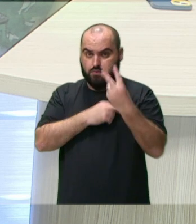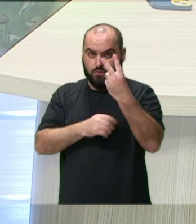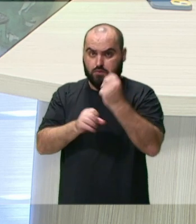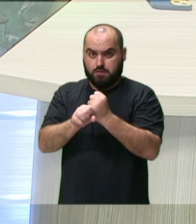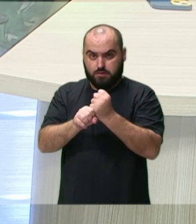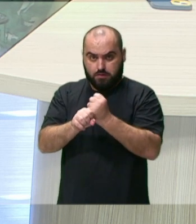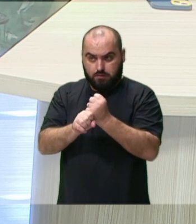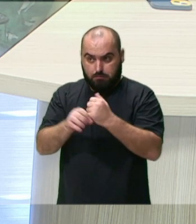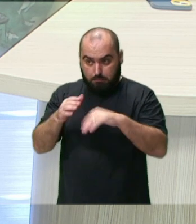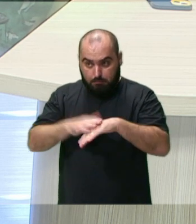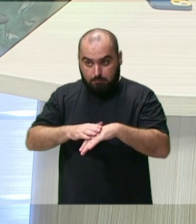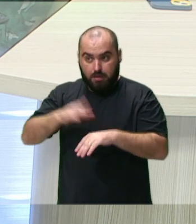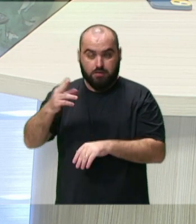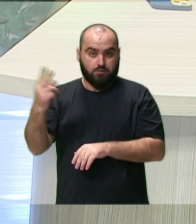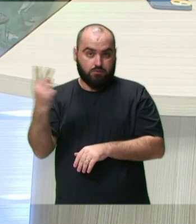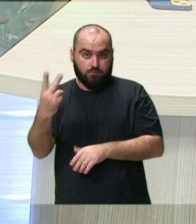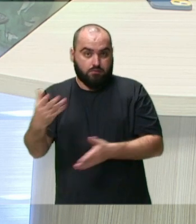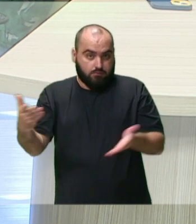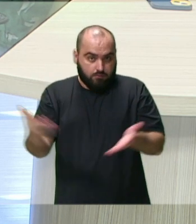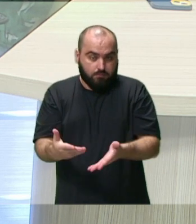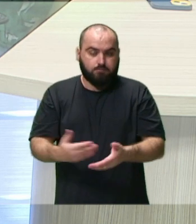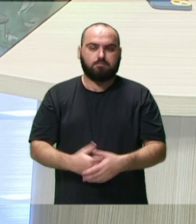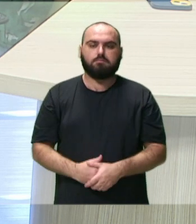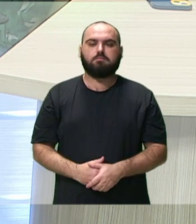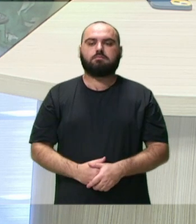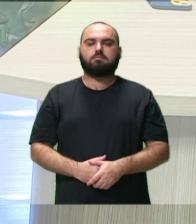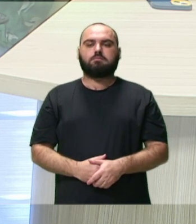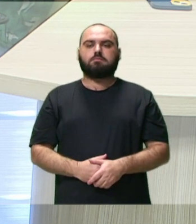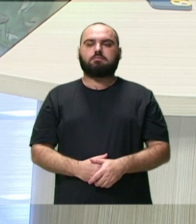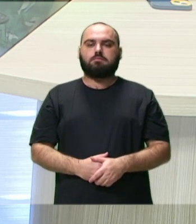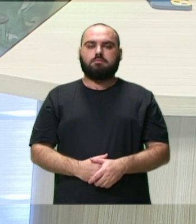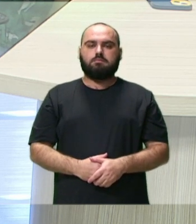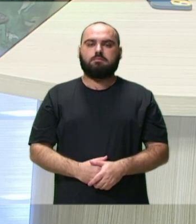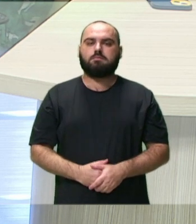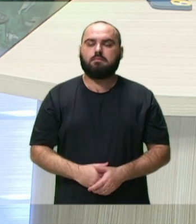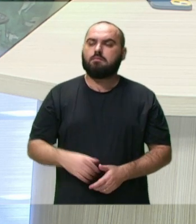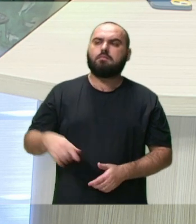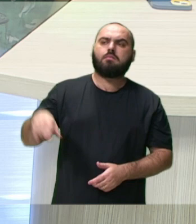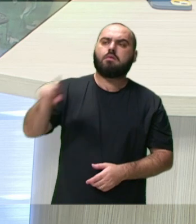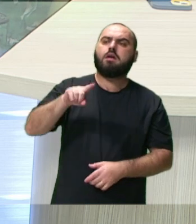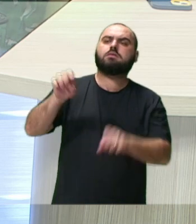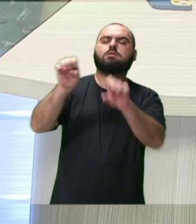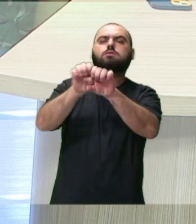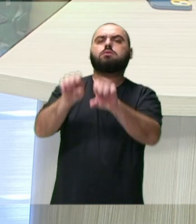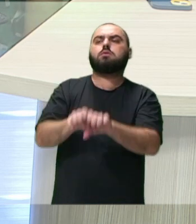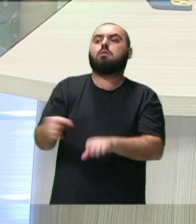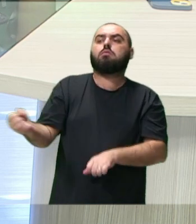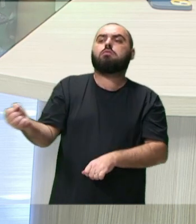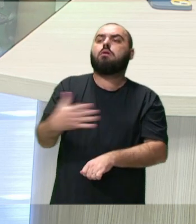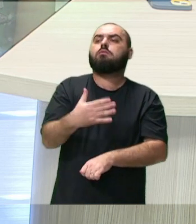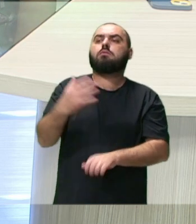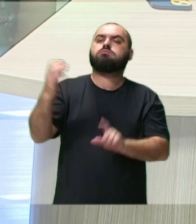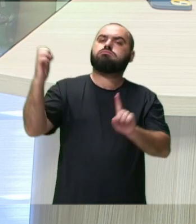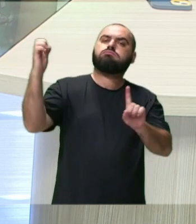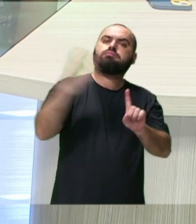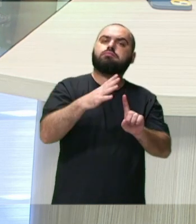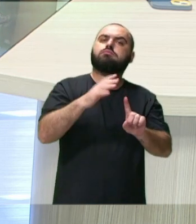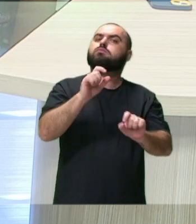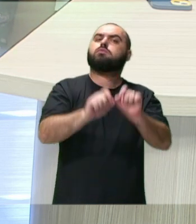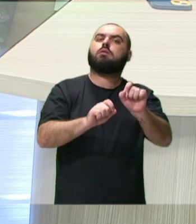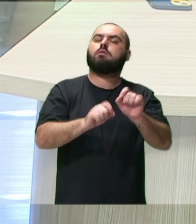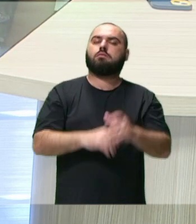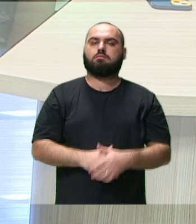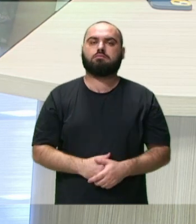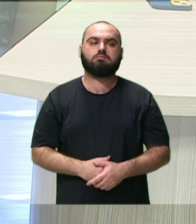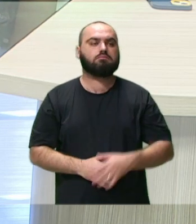por mais 2, como que essa estrutura impacta no trabalho aqui do Poder Legislativo? A gente centraliza o tema e